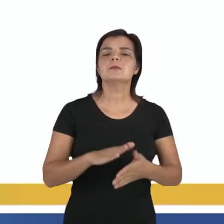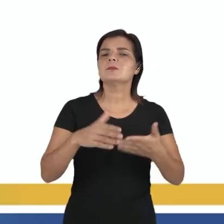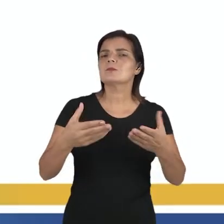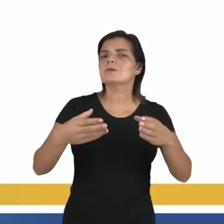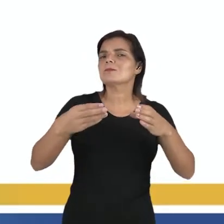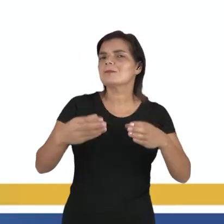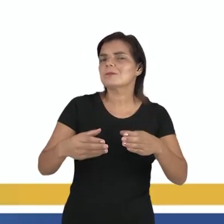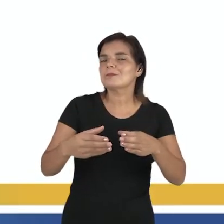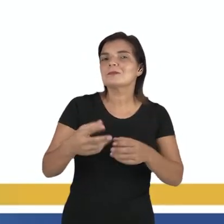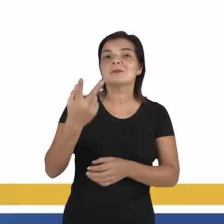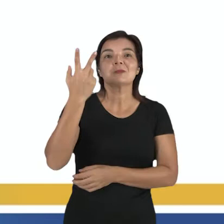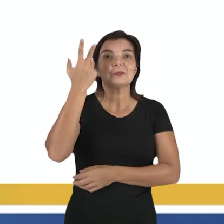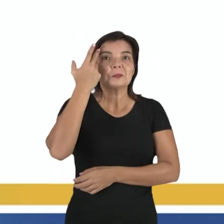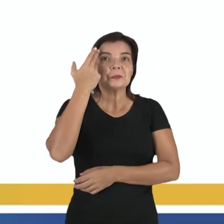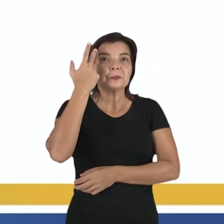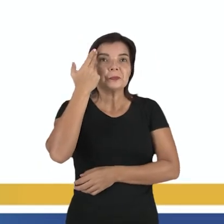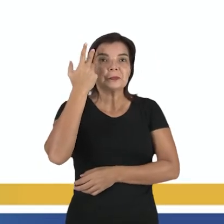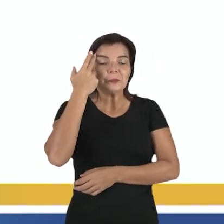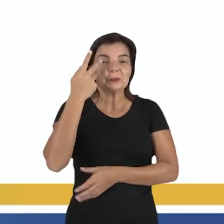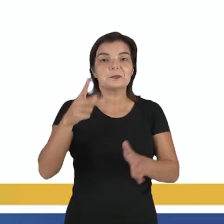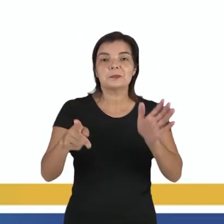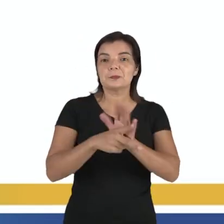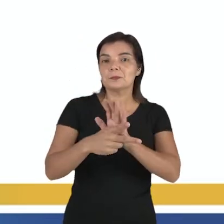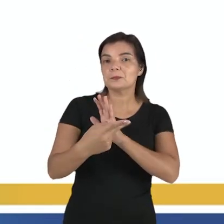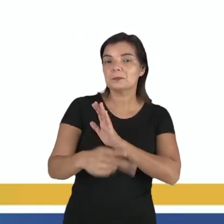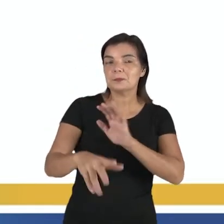como culinária predominante, ela faz parte do